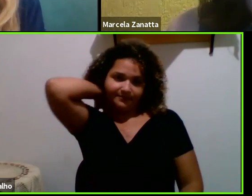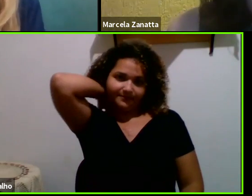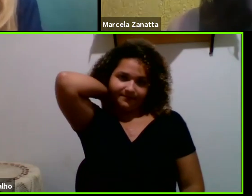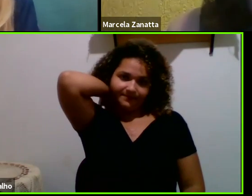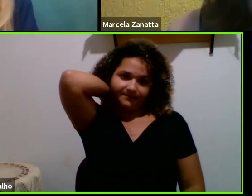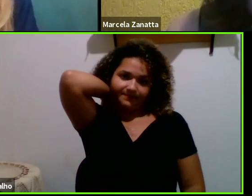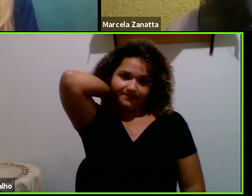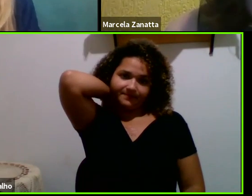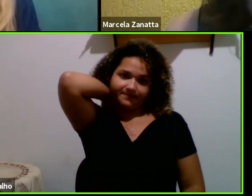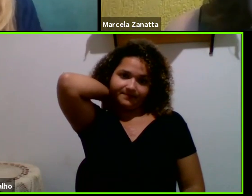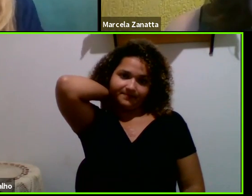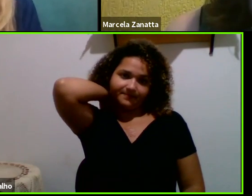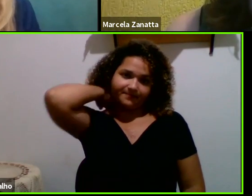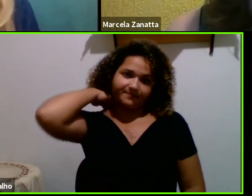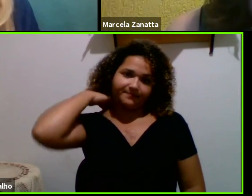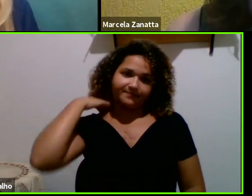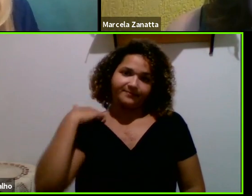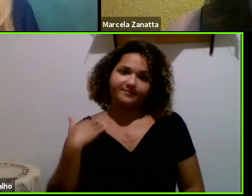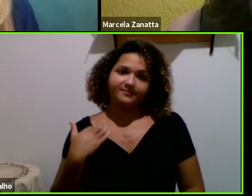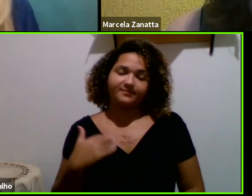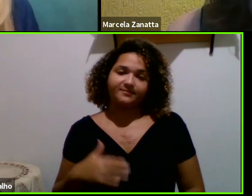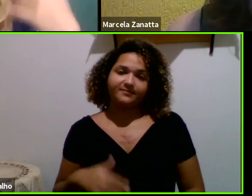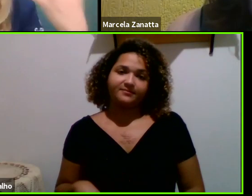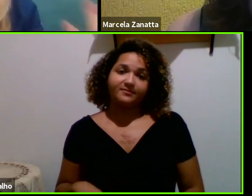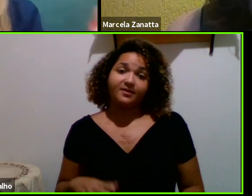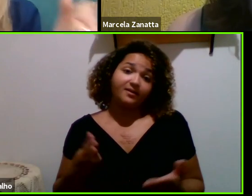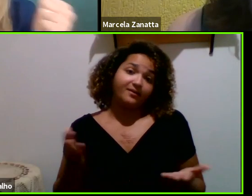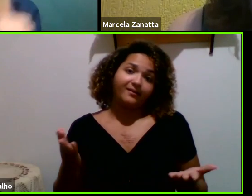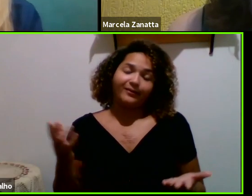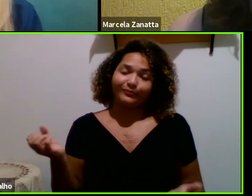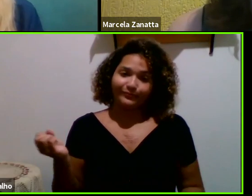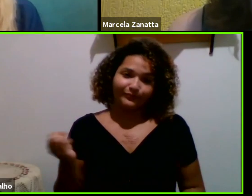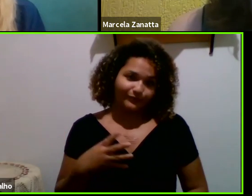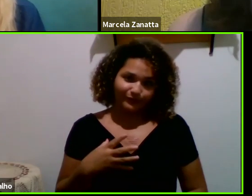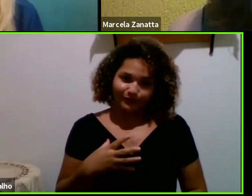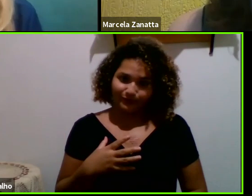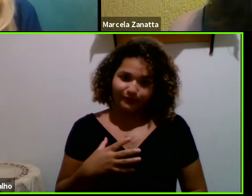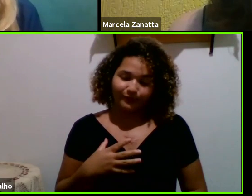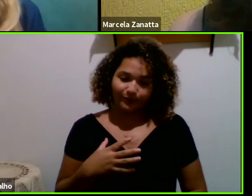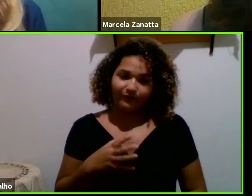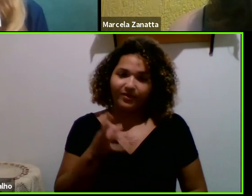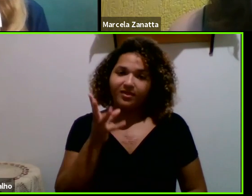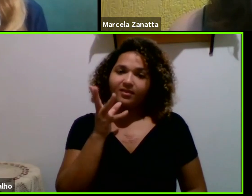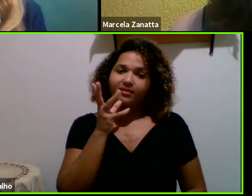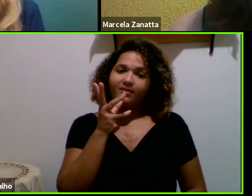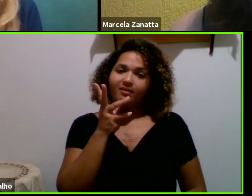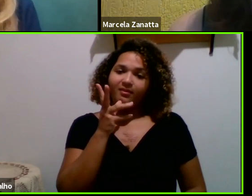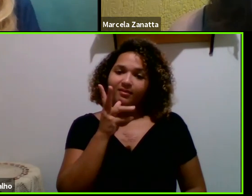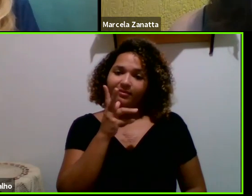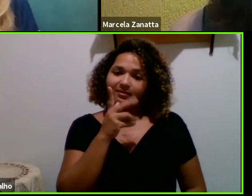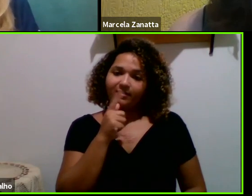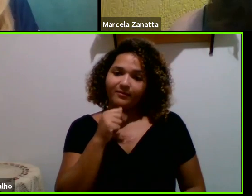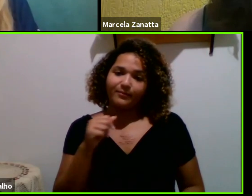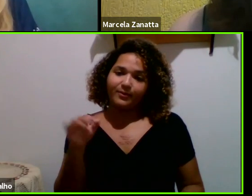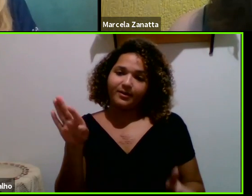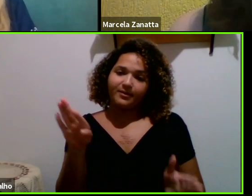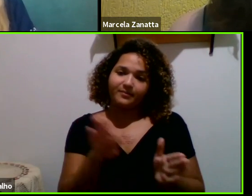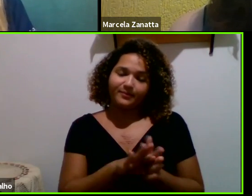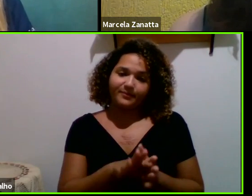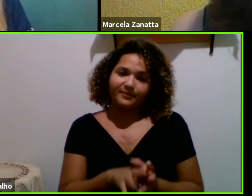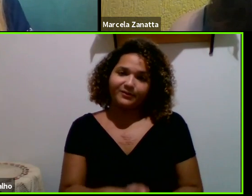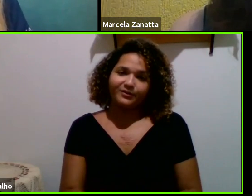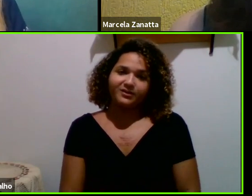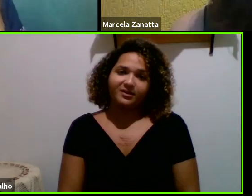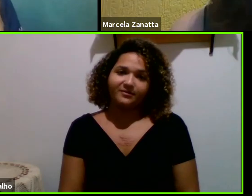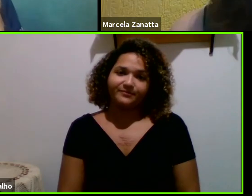biomecânica de parto é algo que é novo e as evidências científicas demoram para serem publicadas.